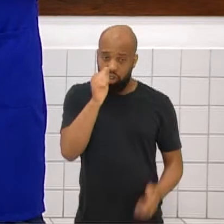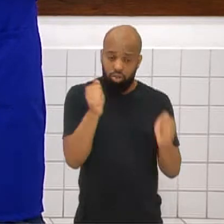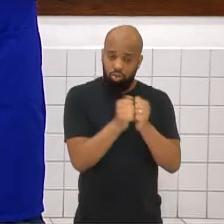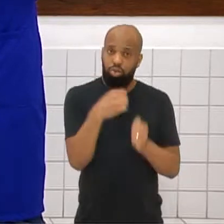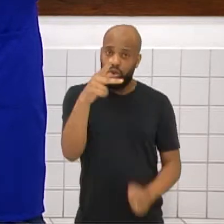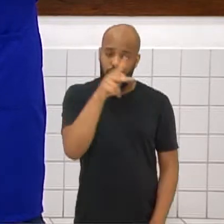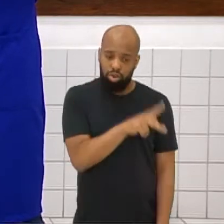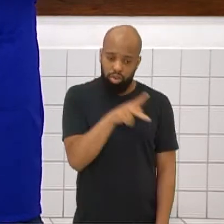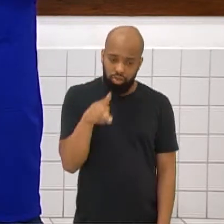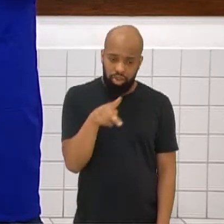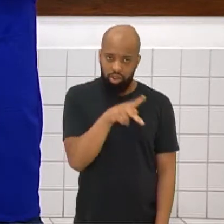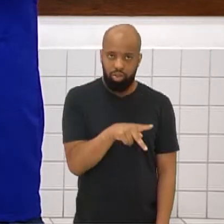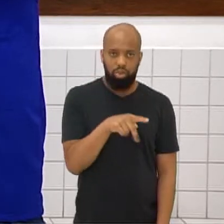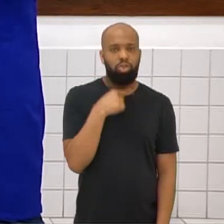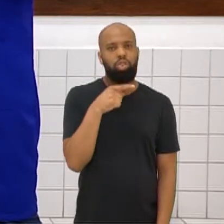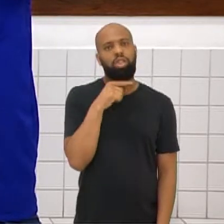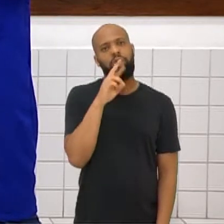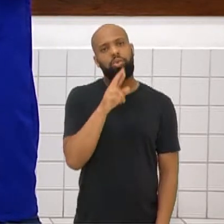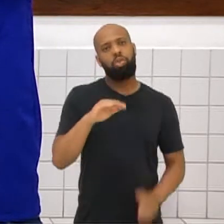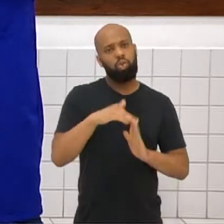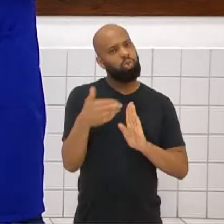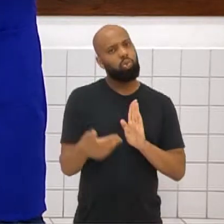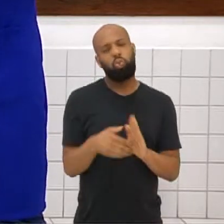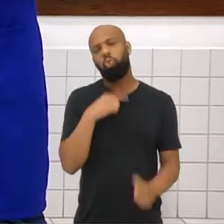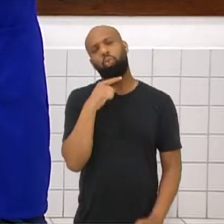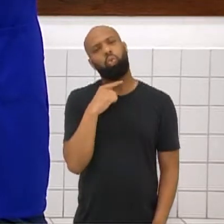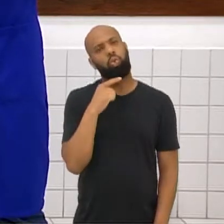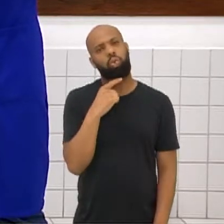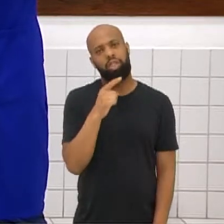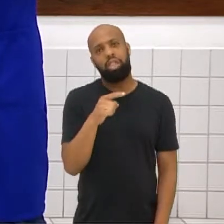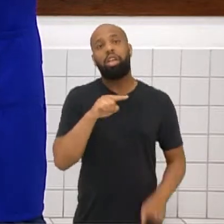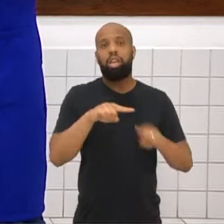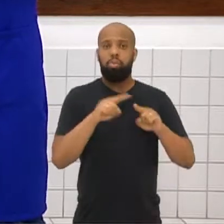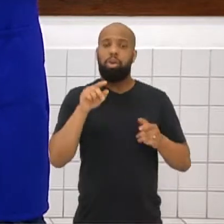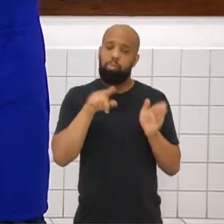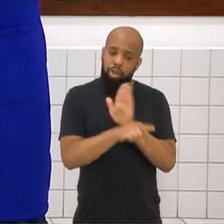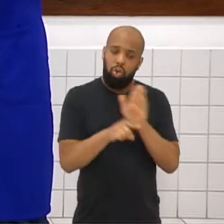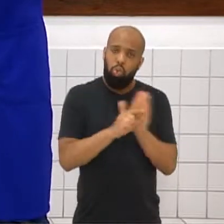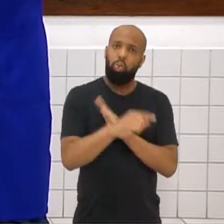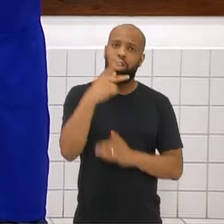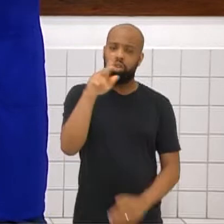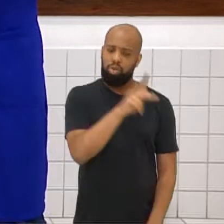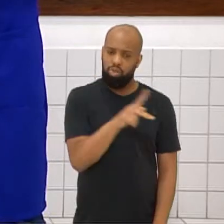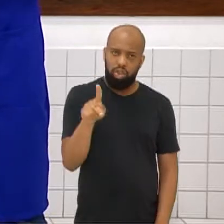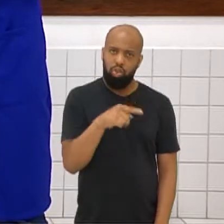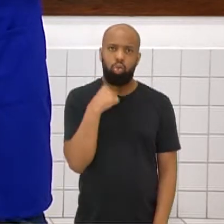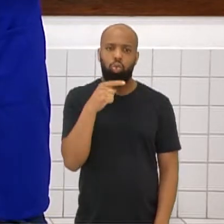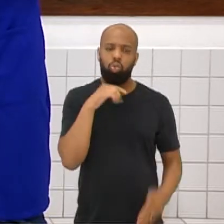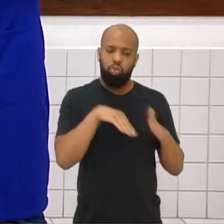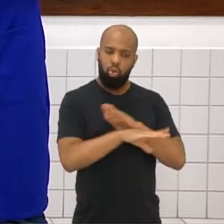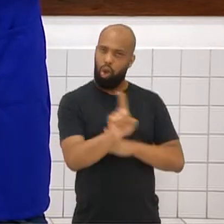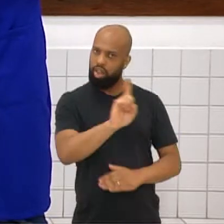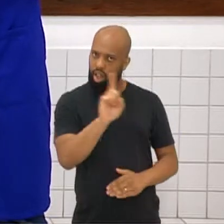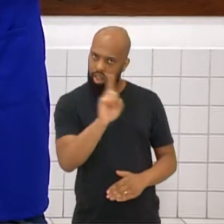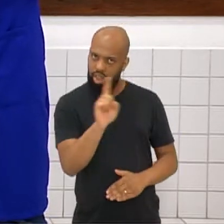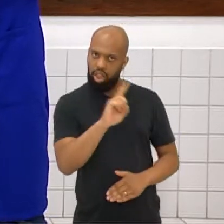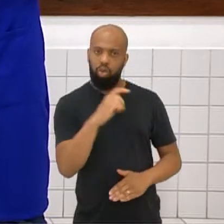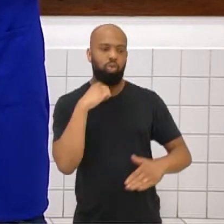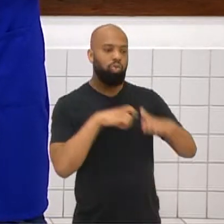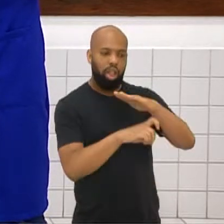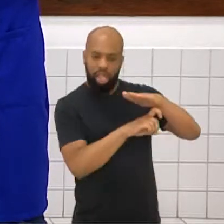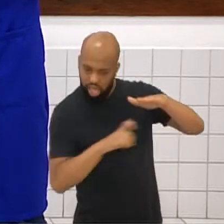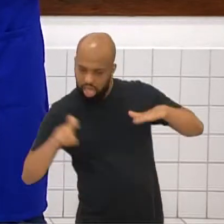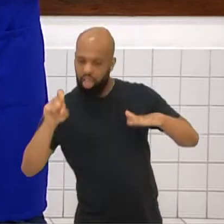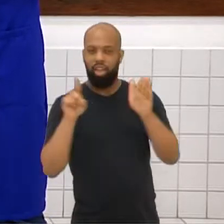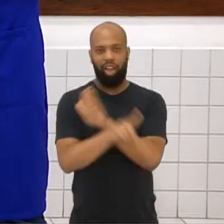professor em sala de aula, a gente não vai conseguir responder tudo. Não deu tempo aqui de responder tudo, né, Exato. professor? Mas pergunta aí, professor da sua escola, não fica com dúvida, tá? Isso, e nos procurem